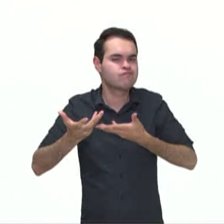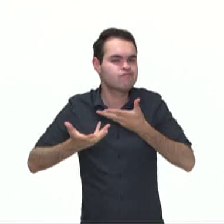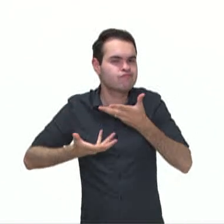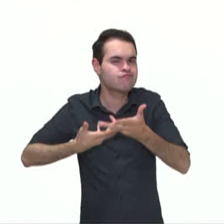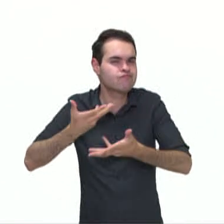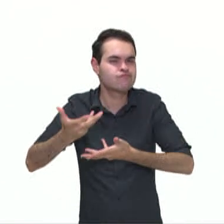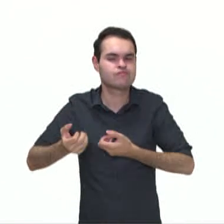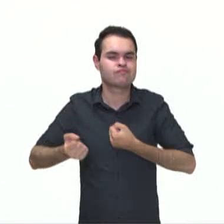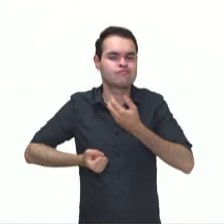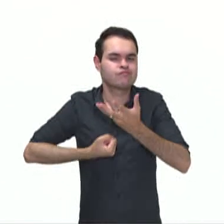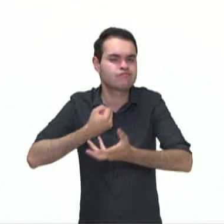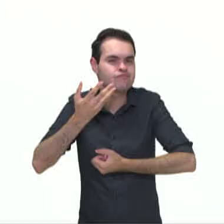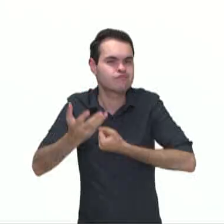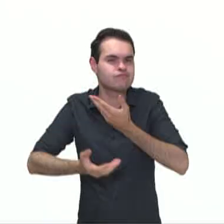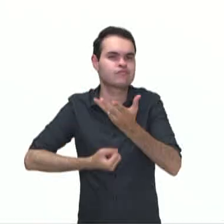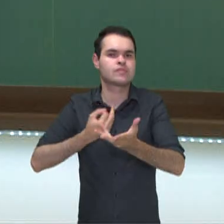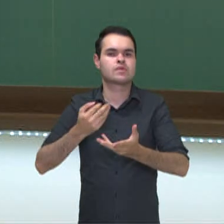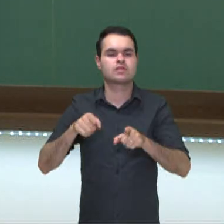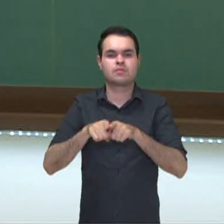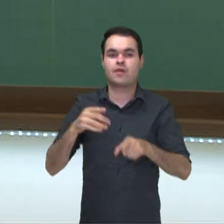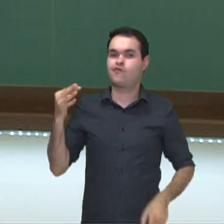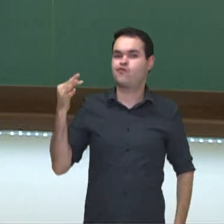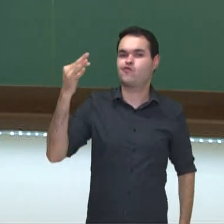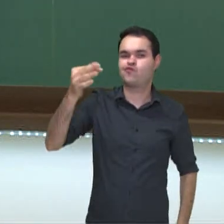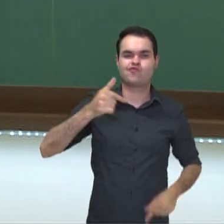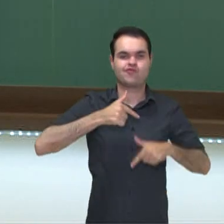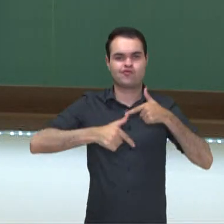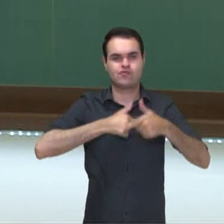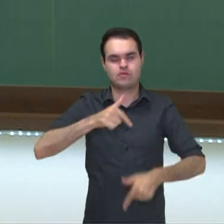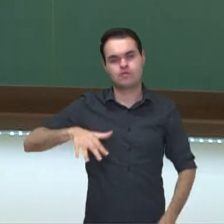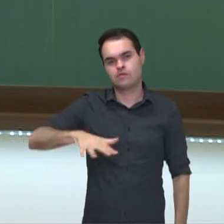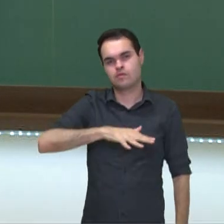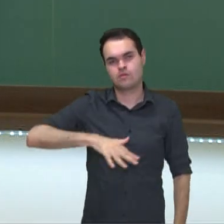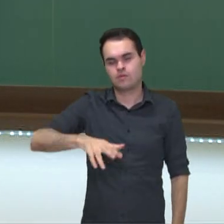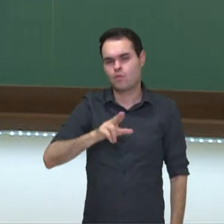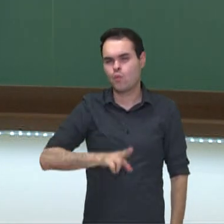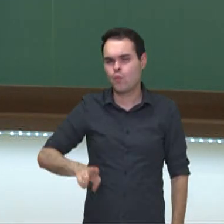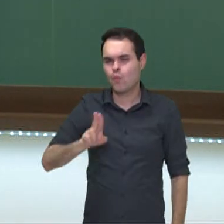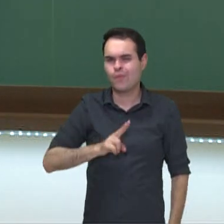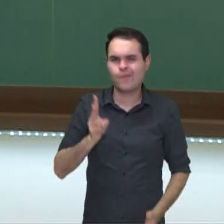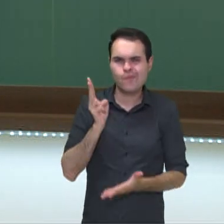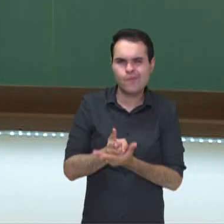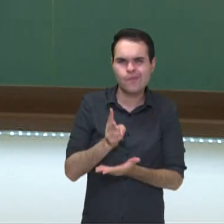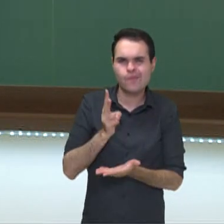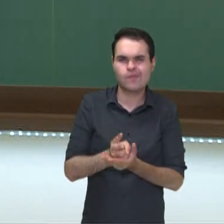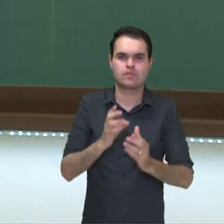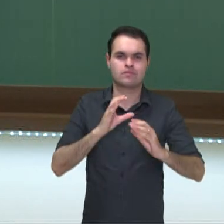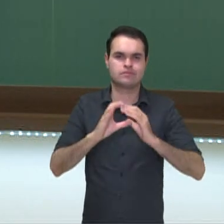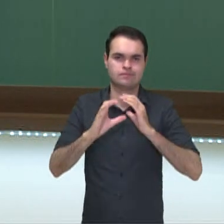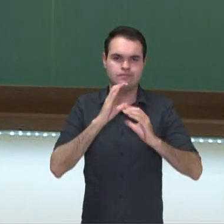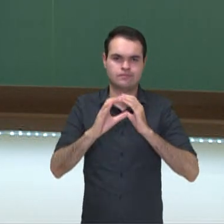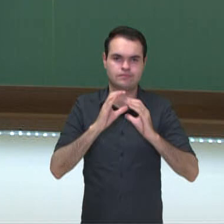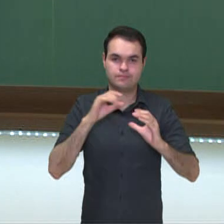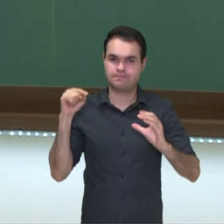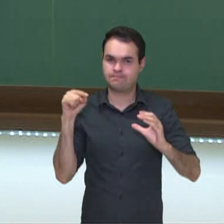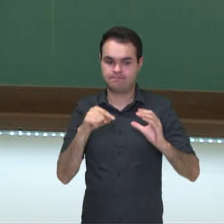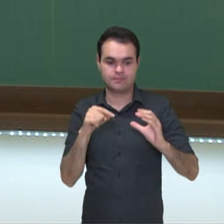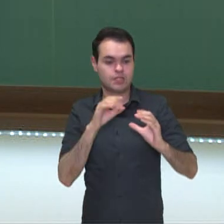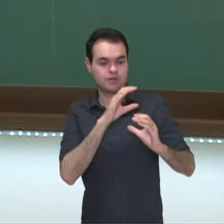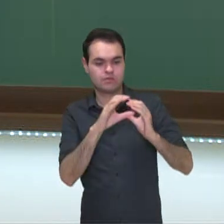futuramente no trabalho. Então, o tempo inteiro nós utilizamos a comunicação e quando